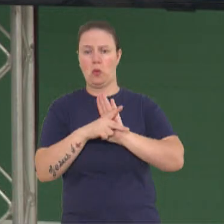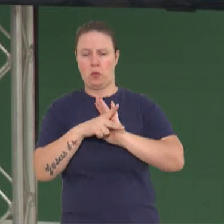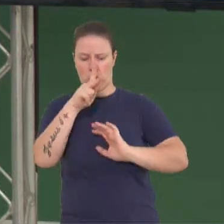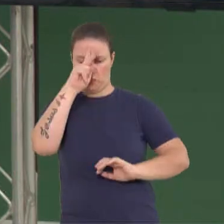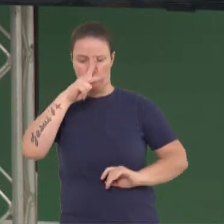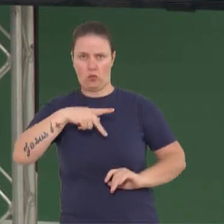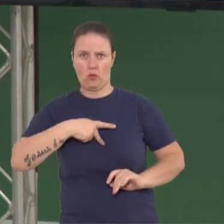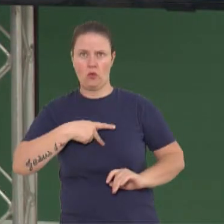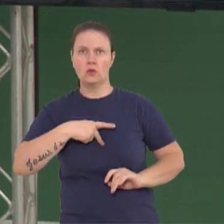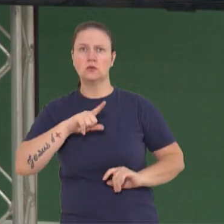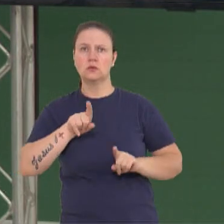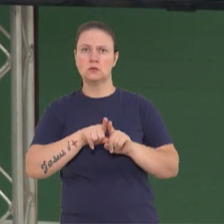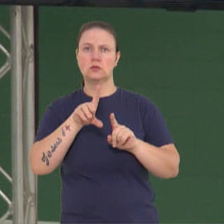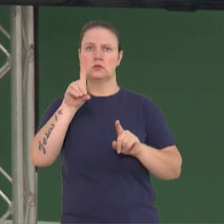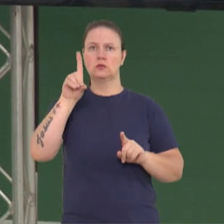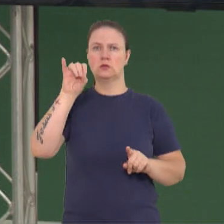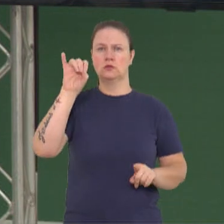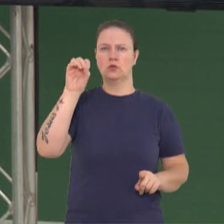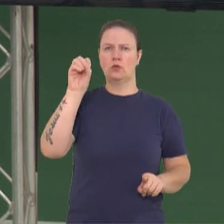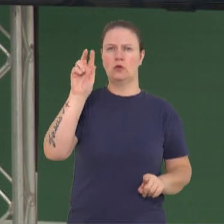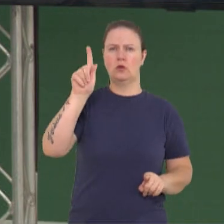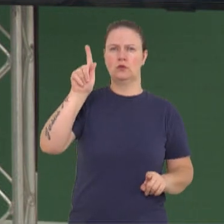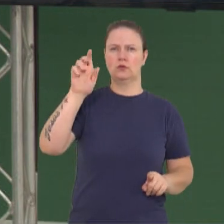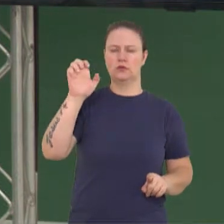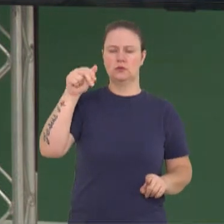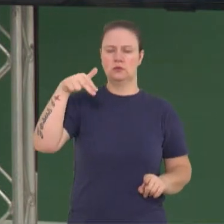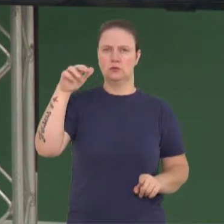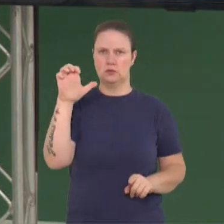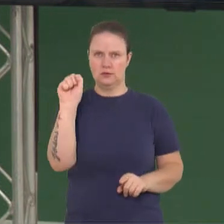filósofo Diógenes.